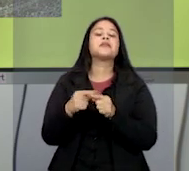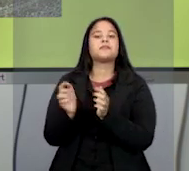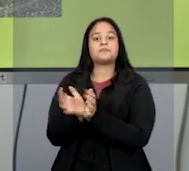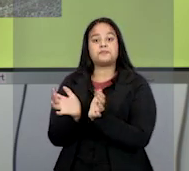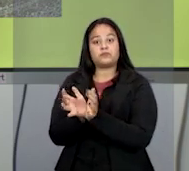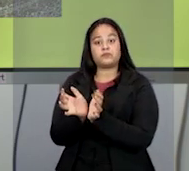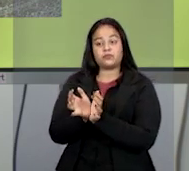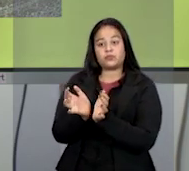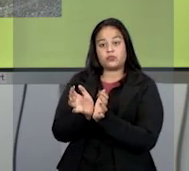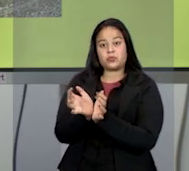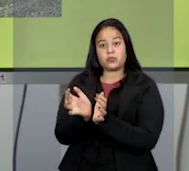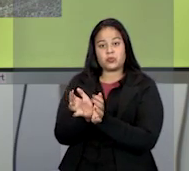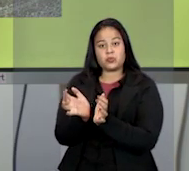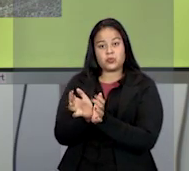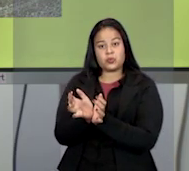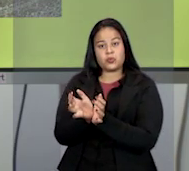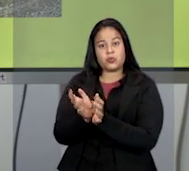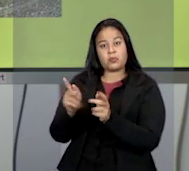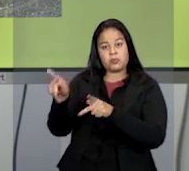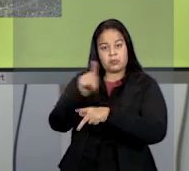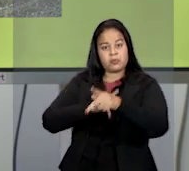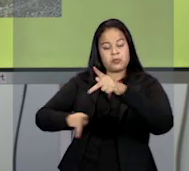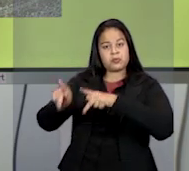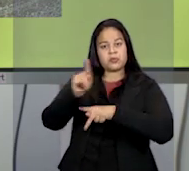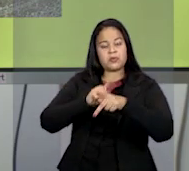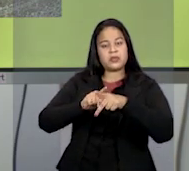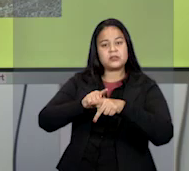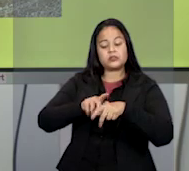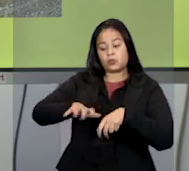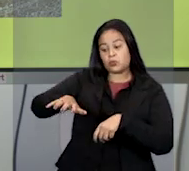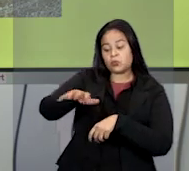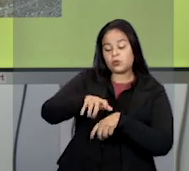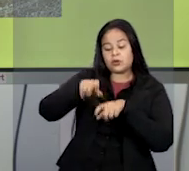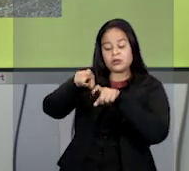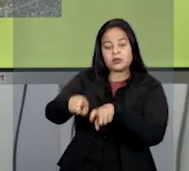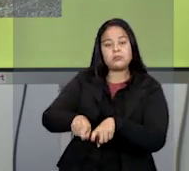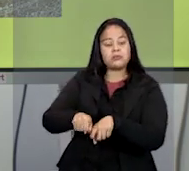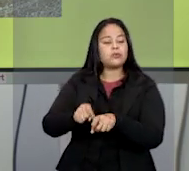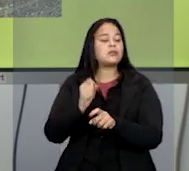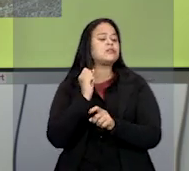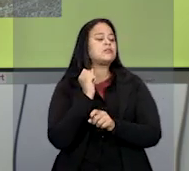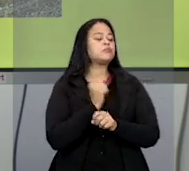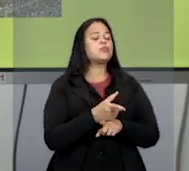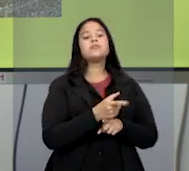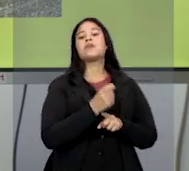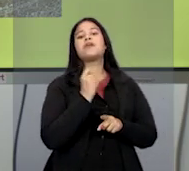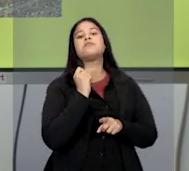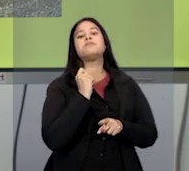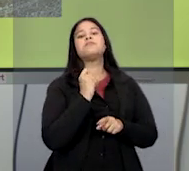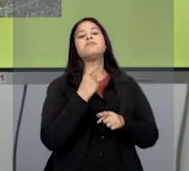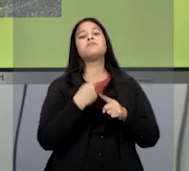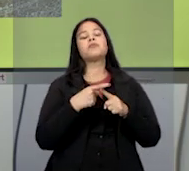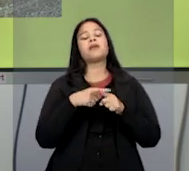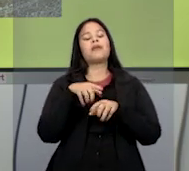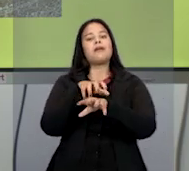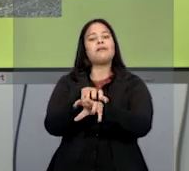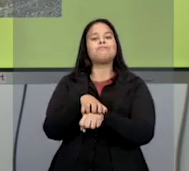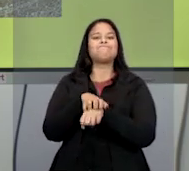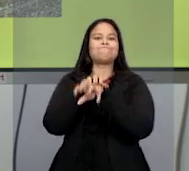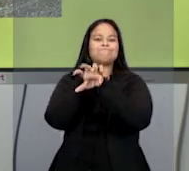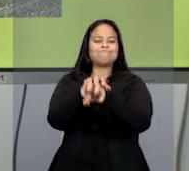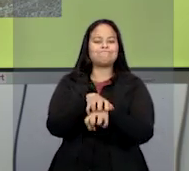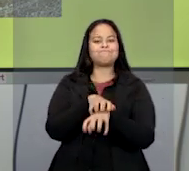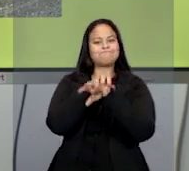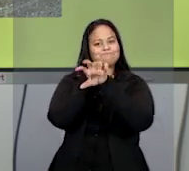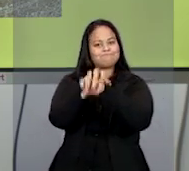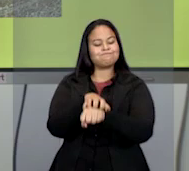parte dessa população camponesa foi expulsa, justamente por essa questão aí da mecanização e, claro,